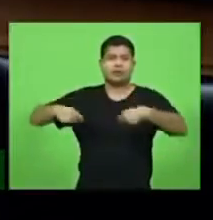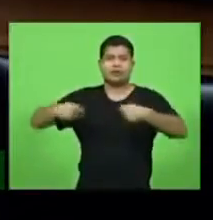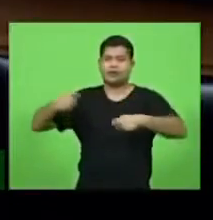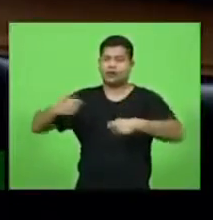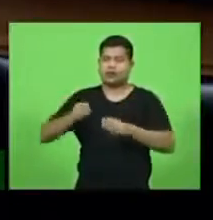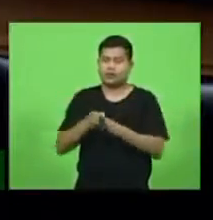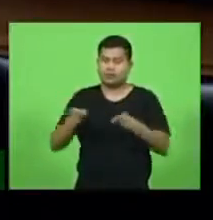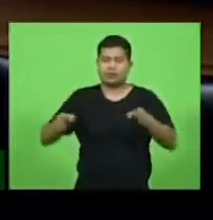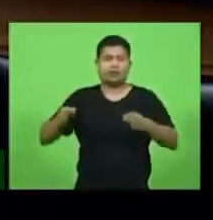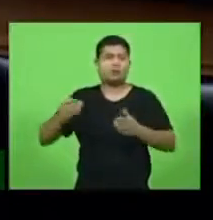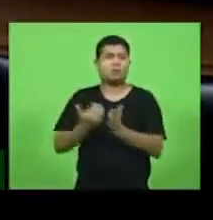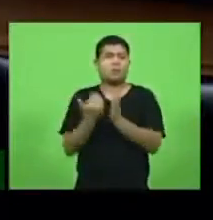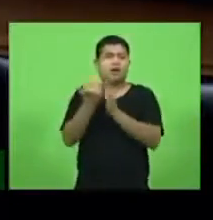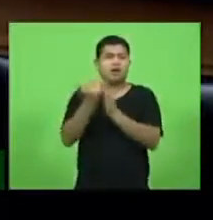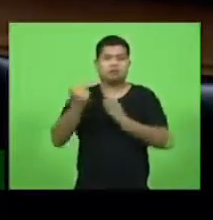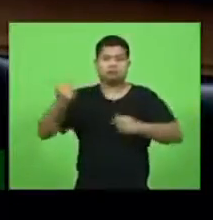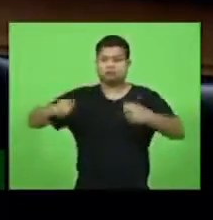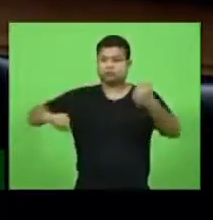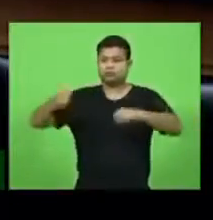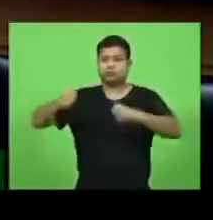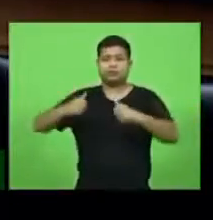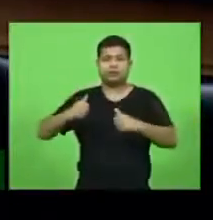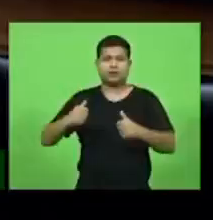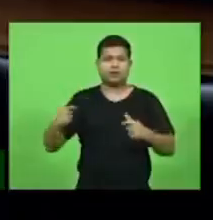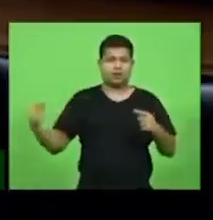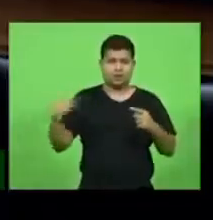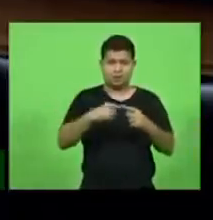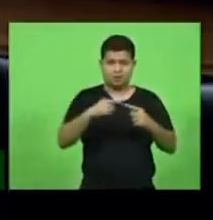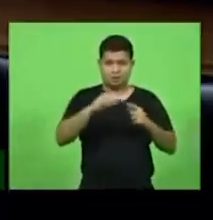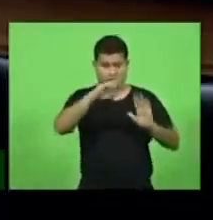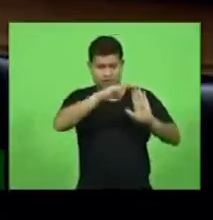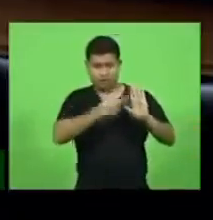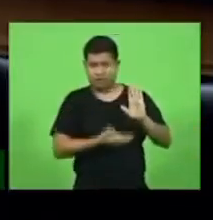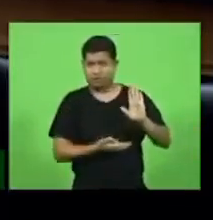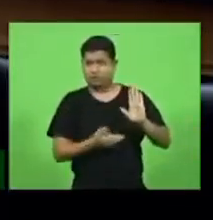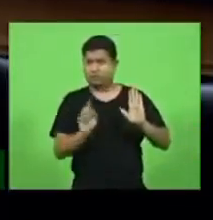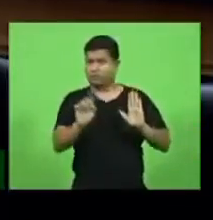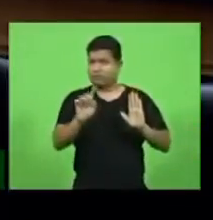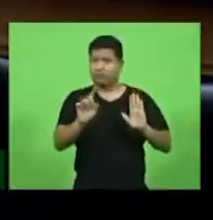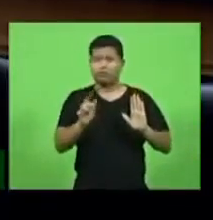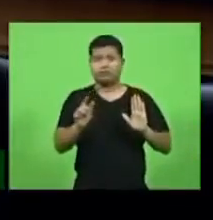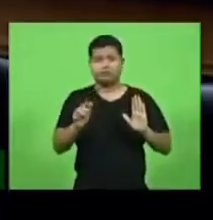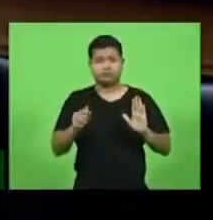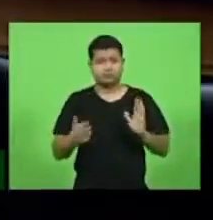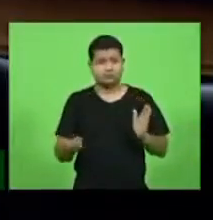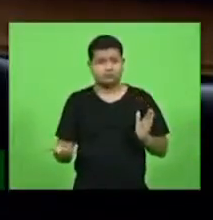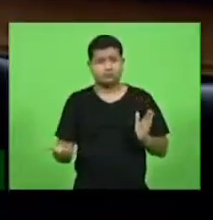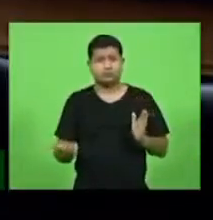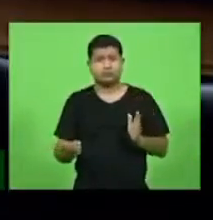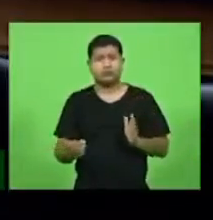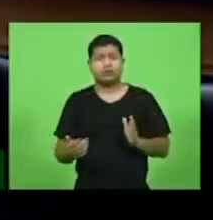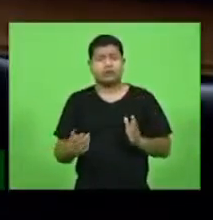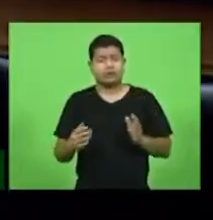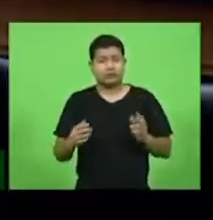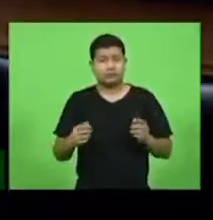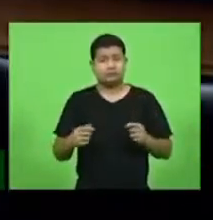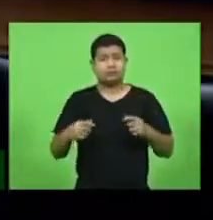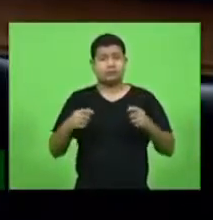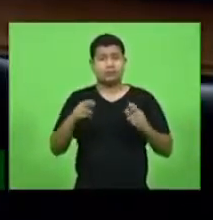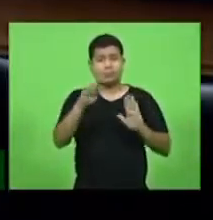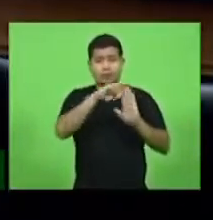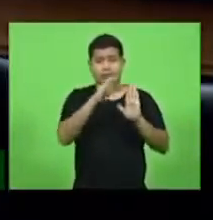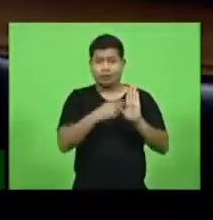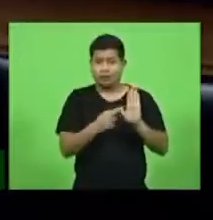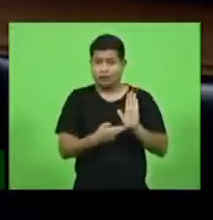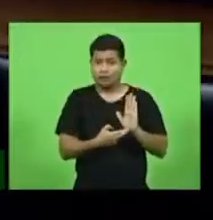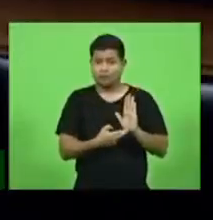isto não está previsto em regimento. Ou seja, o regimento não dá